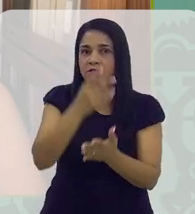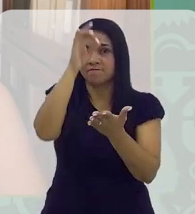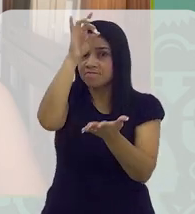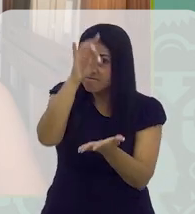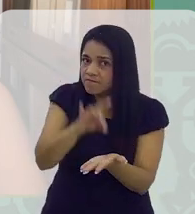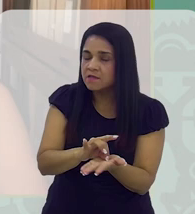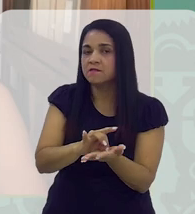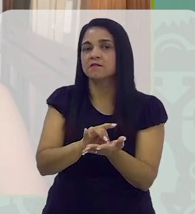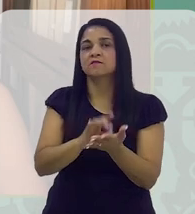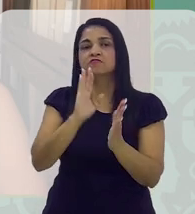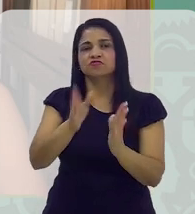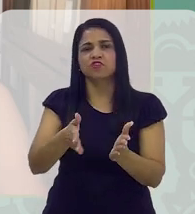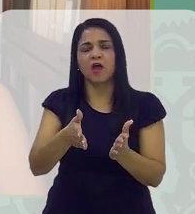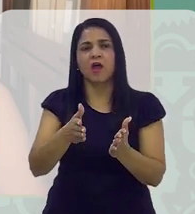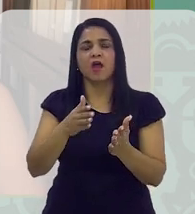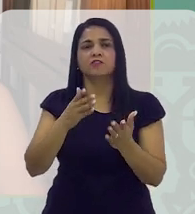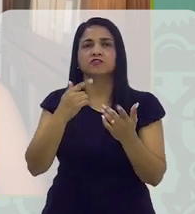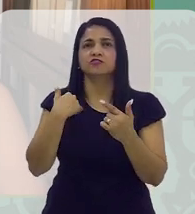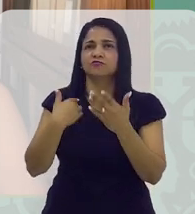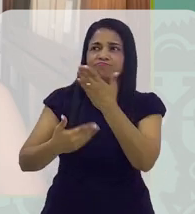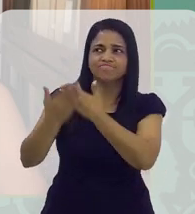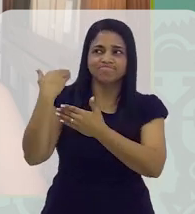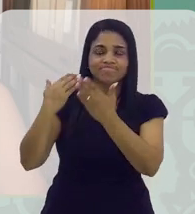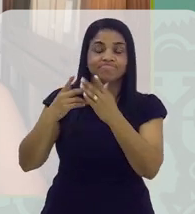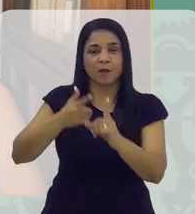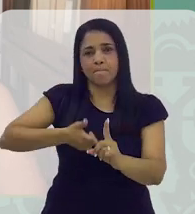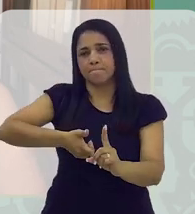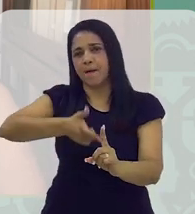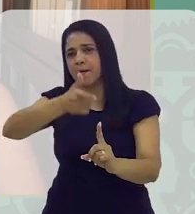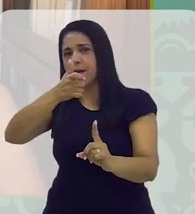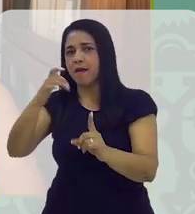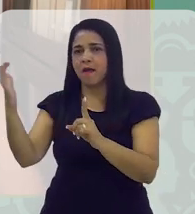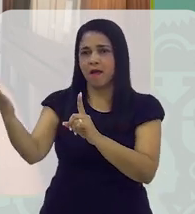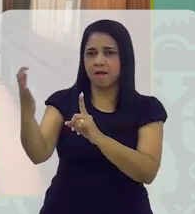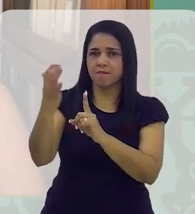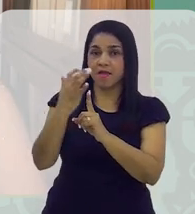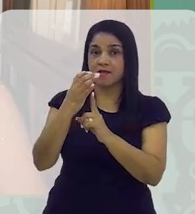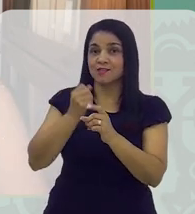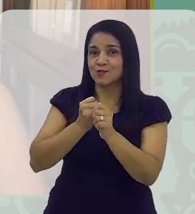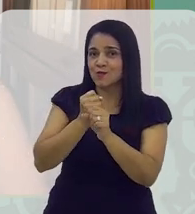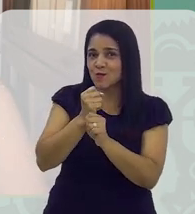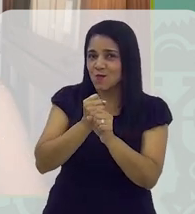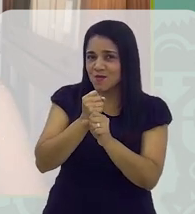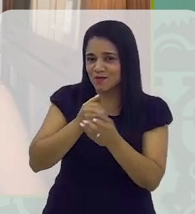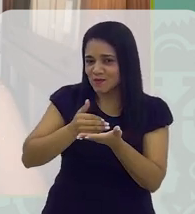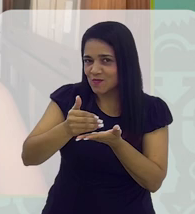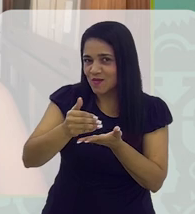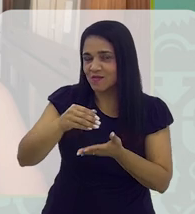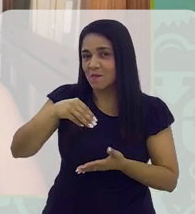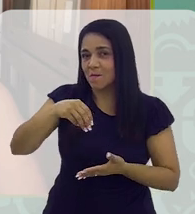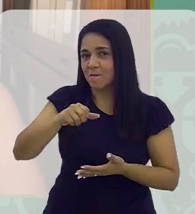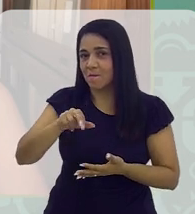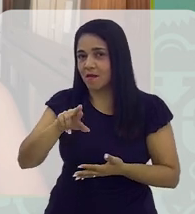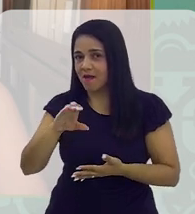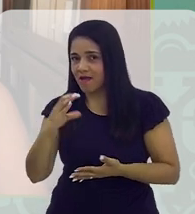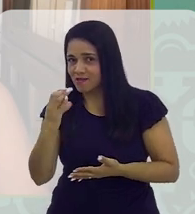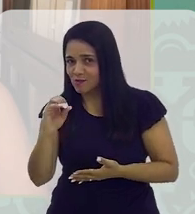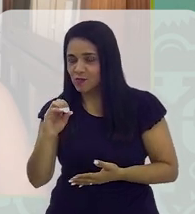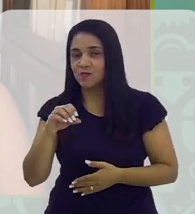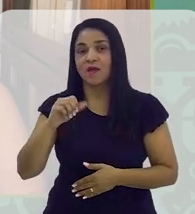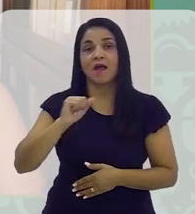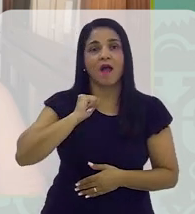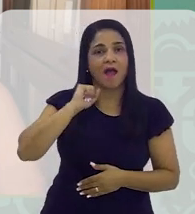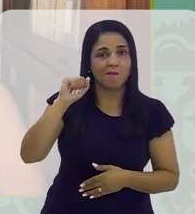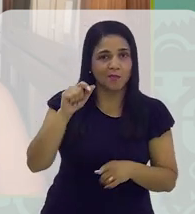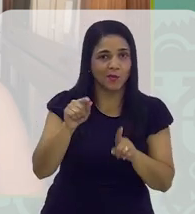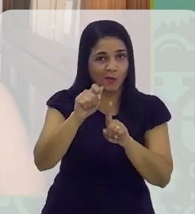ponto onde a gente passou por uma onda de ataques e de ameaças no começo do ano, em março, abril,